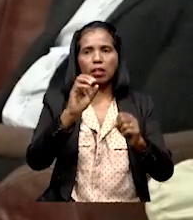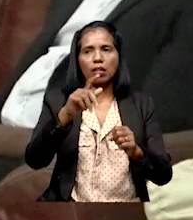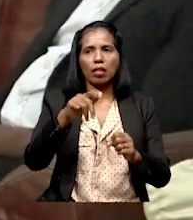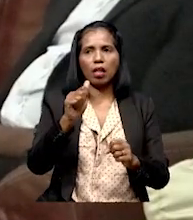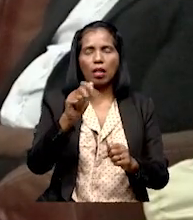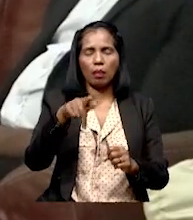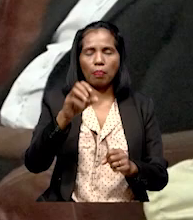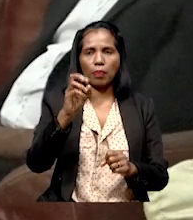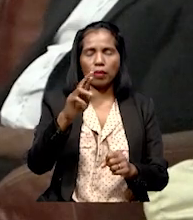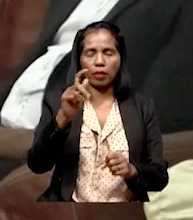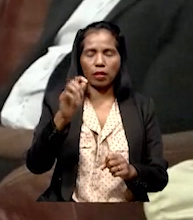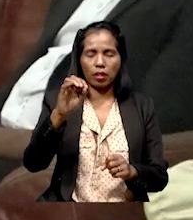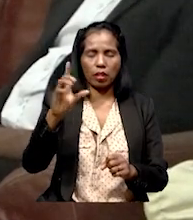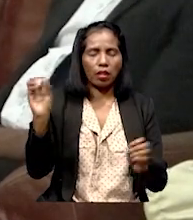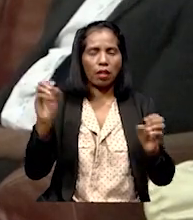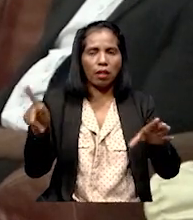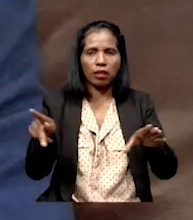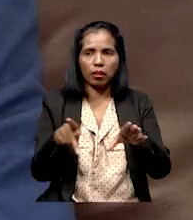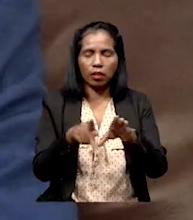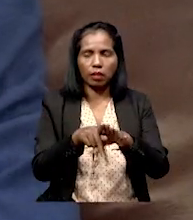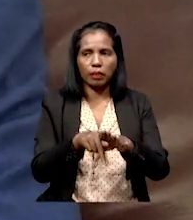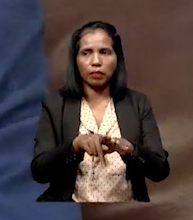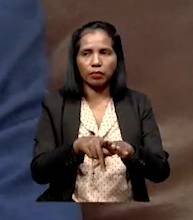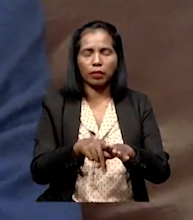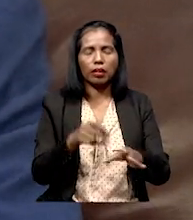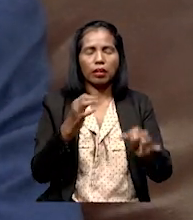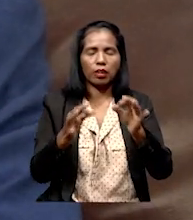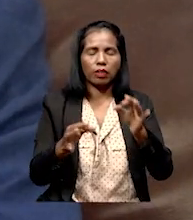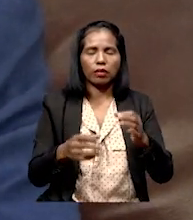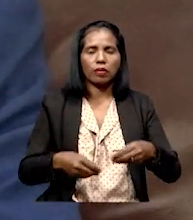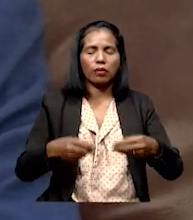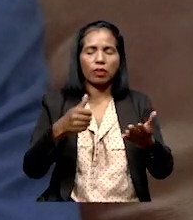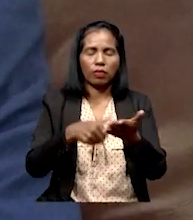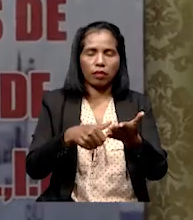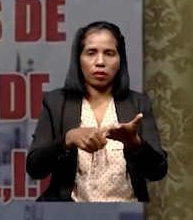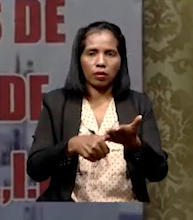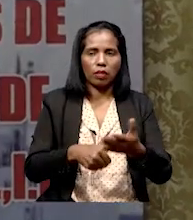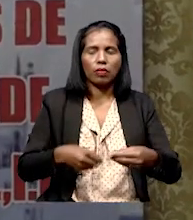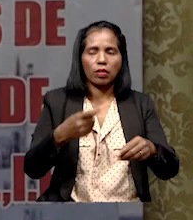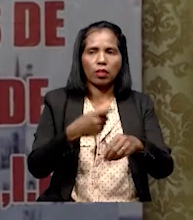la marca presença e cerimônia toma posse, né? Mas que convite comissão organizadora for